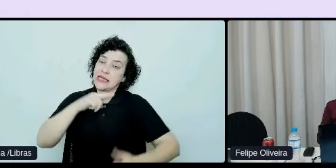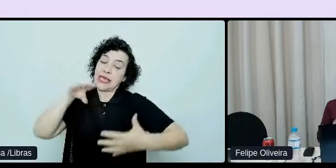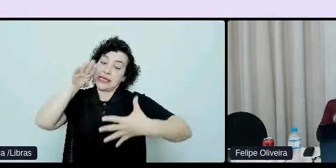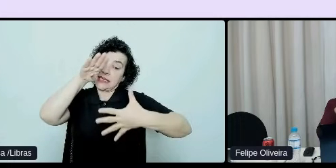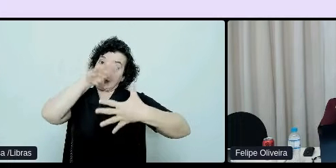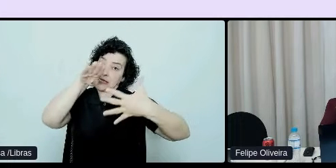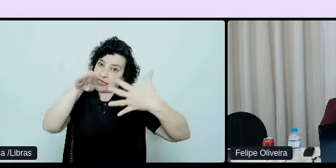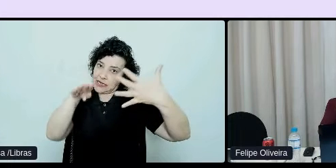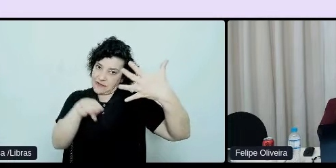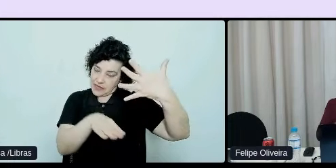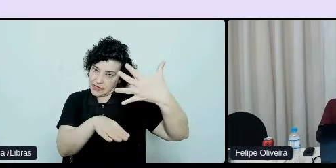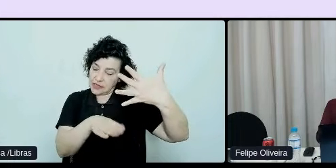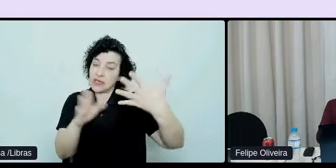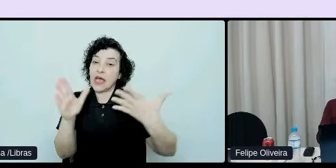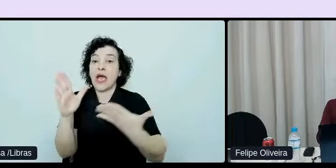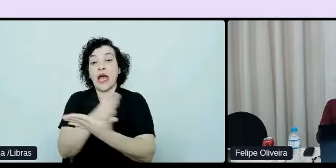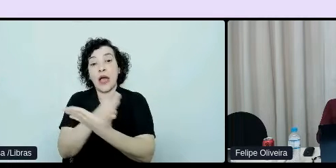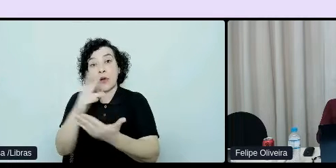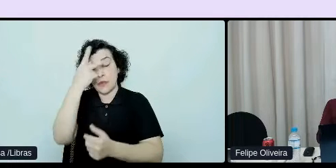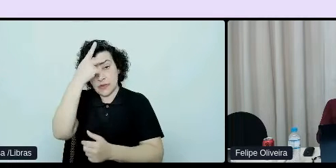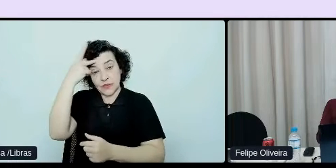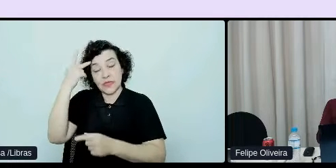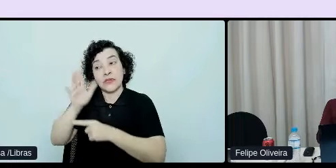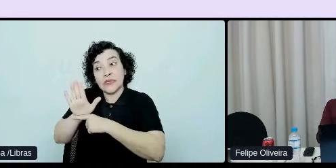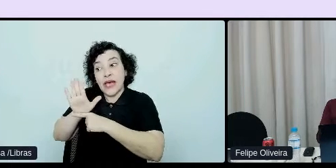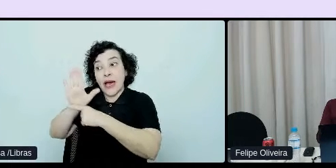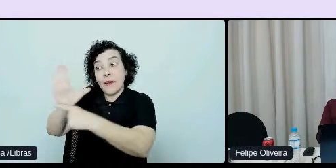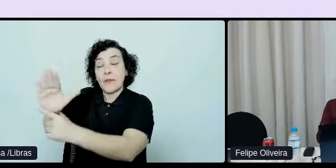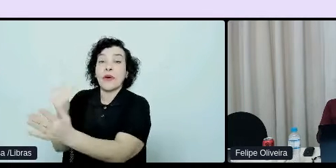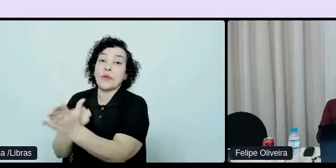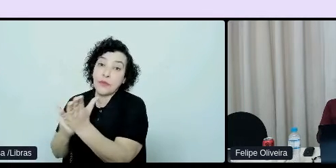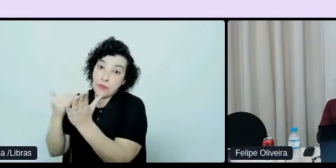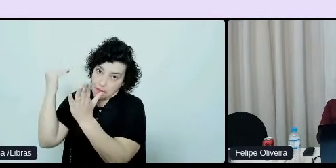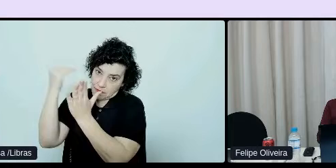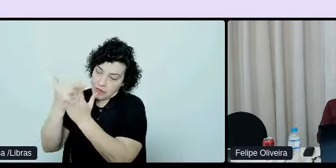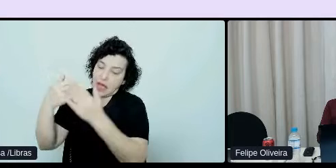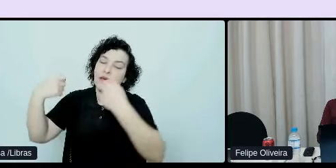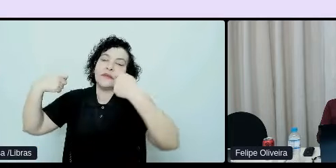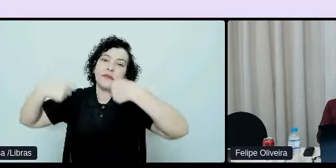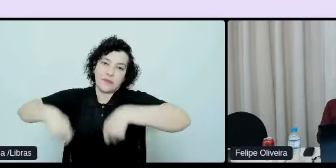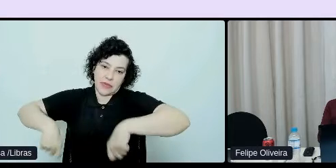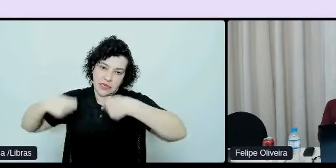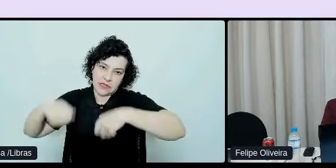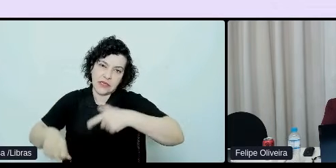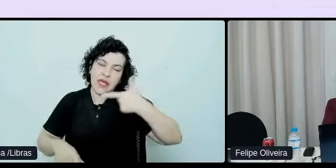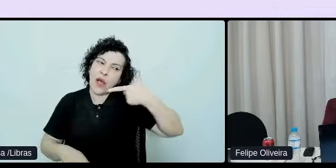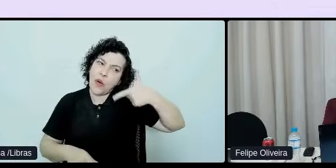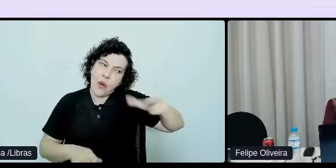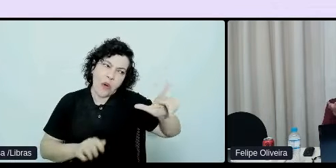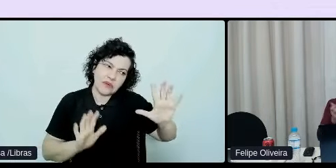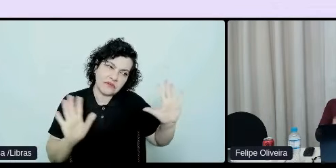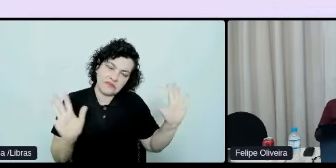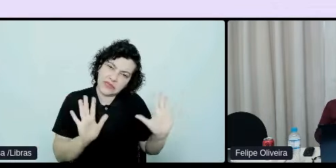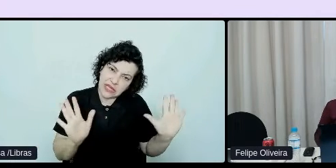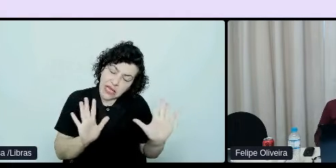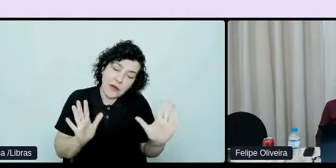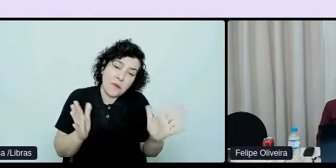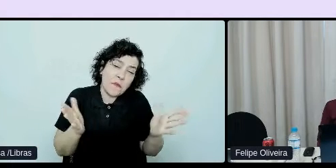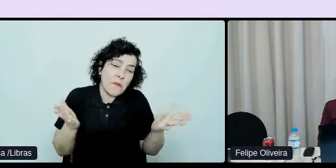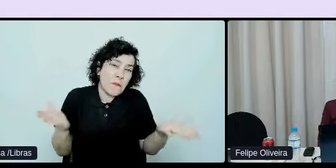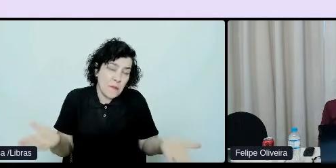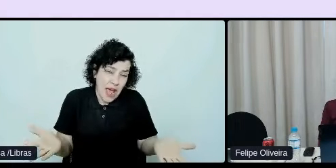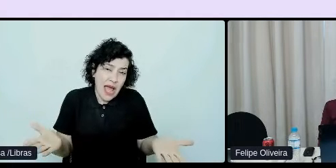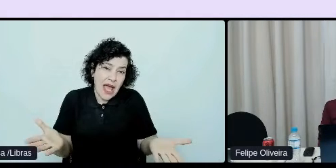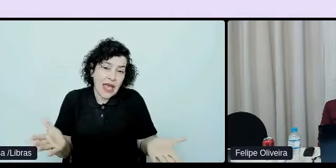Algumas pessoas precisam de mais apoio do que outras para realizar determinadas atividades, mas isso não